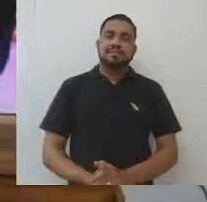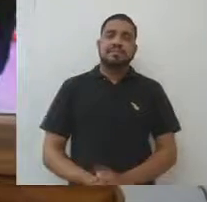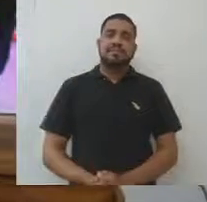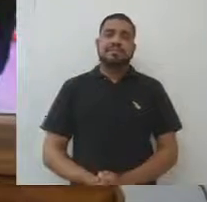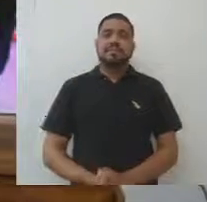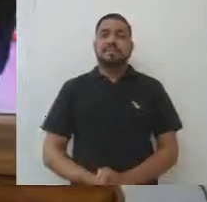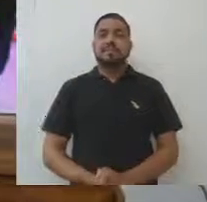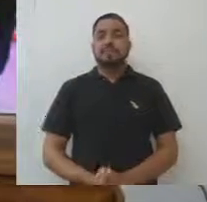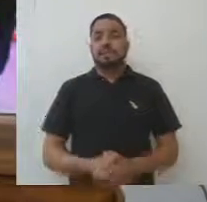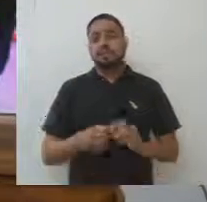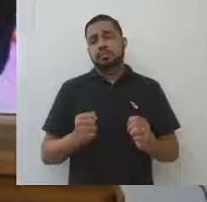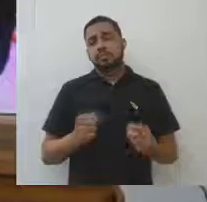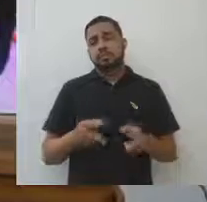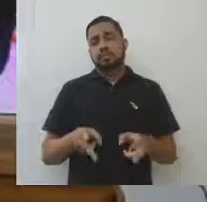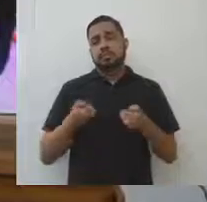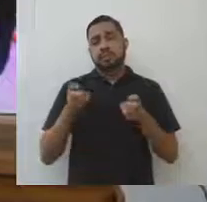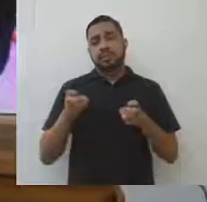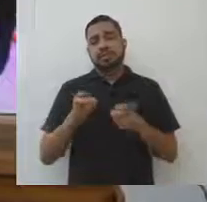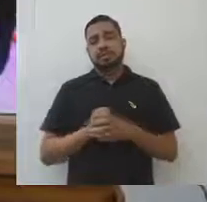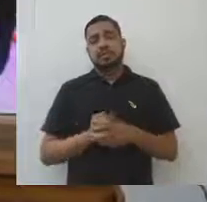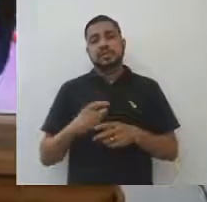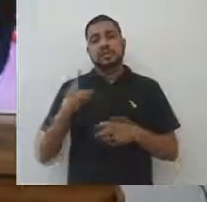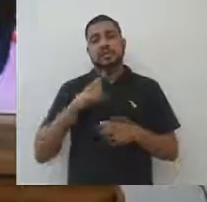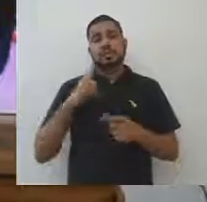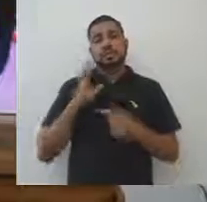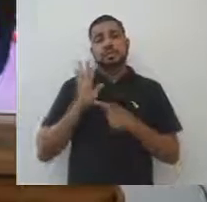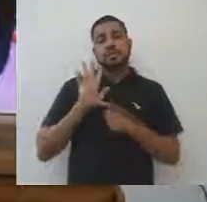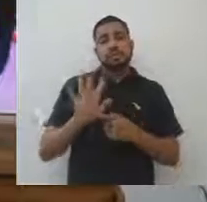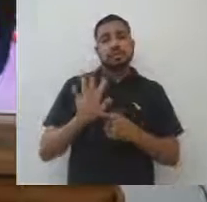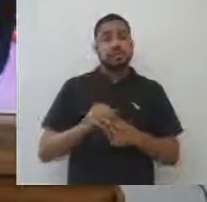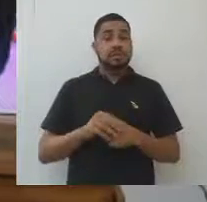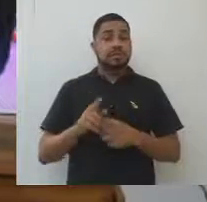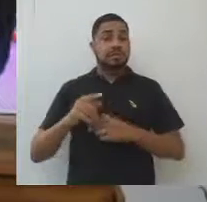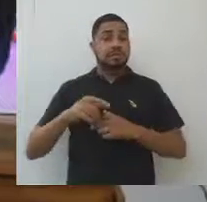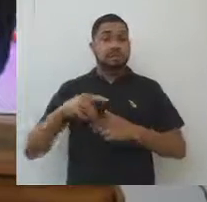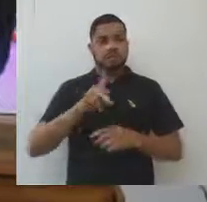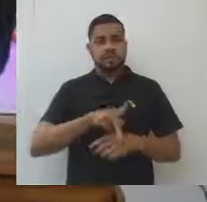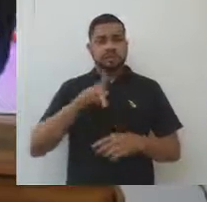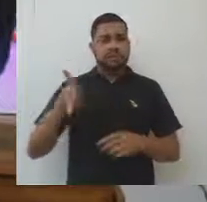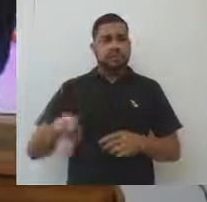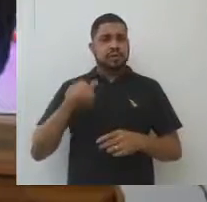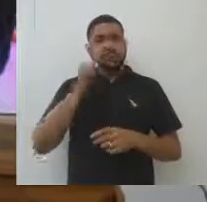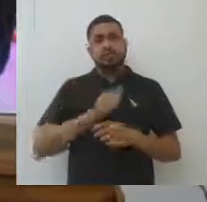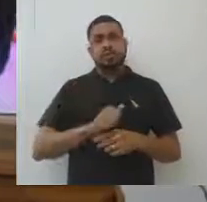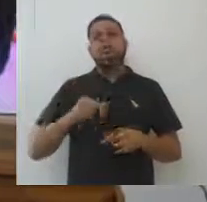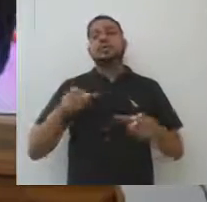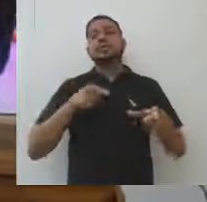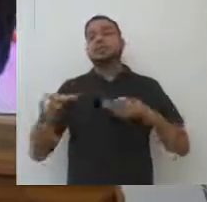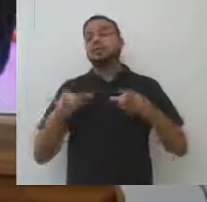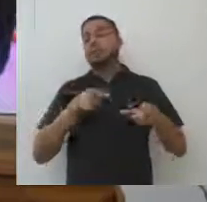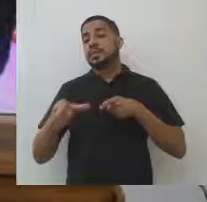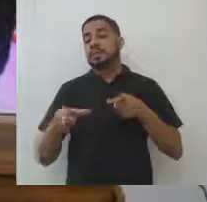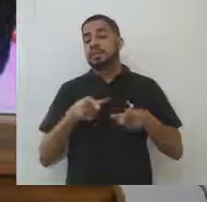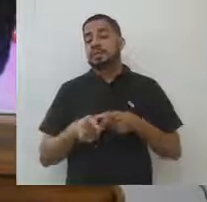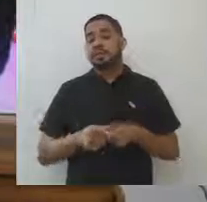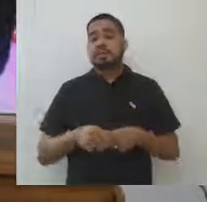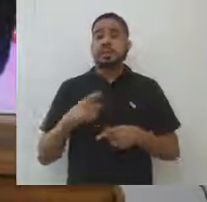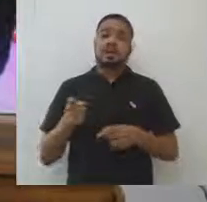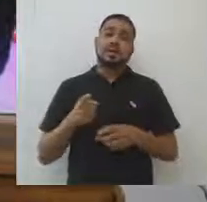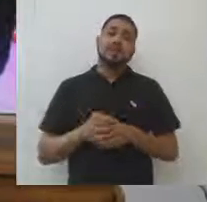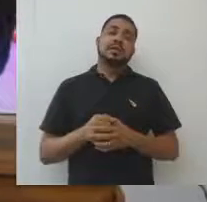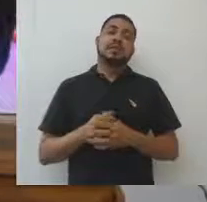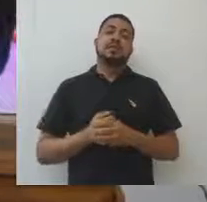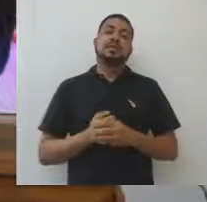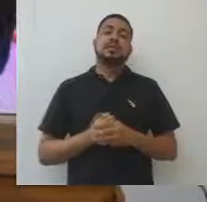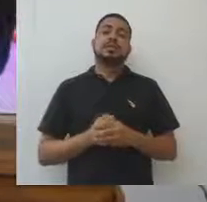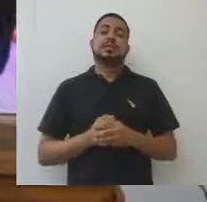Aê! Vocês podem observar que está mostrando aí justamente uma professora, né, atuando no trabalho. Para ela é uma